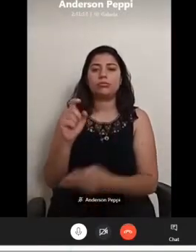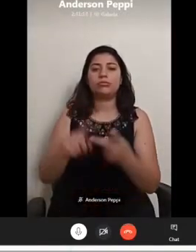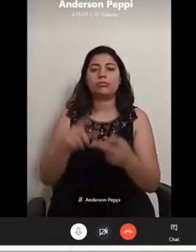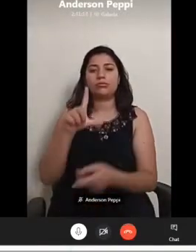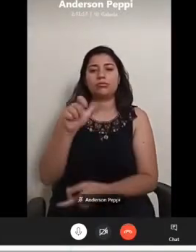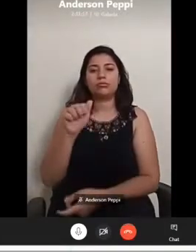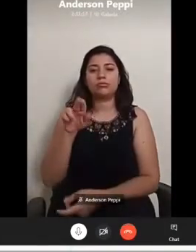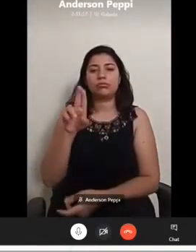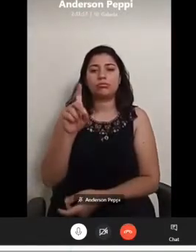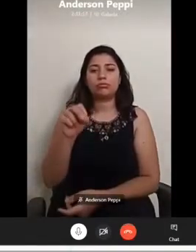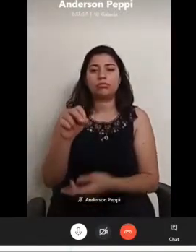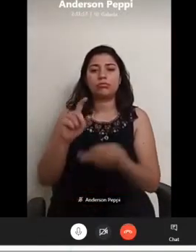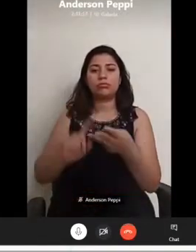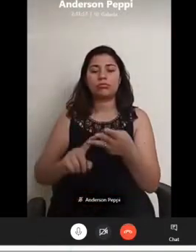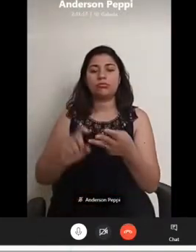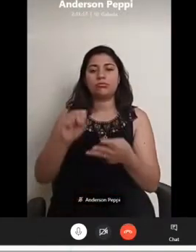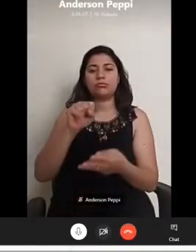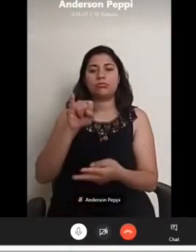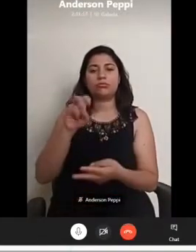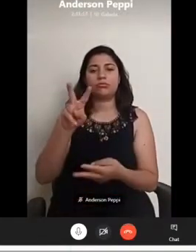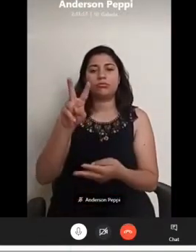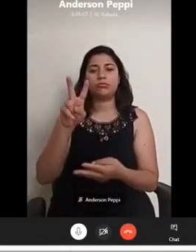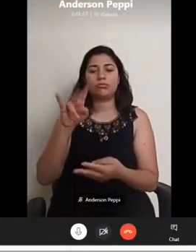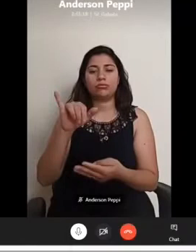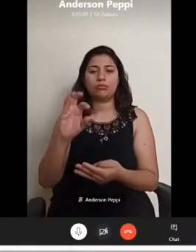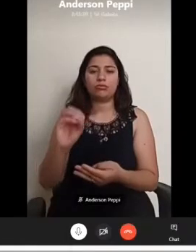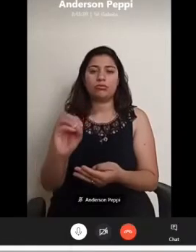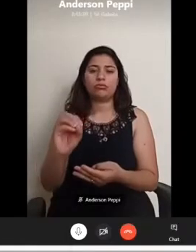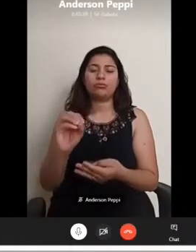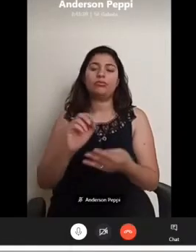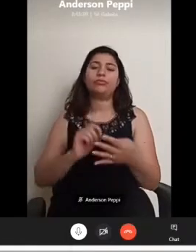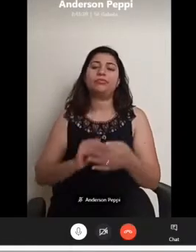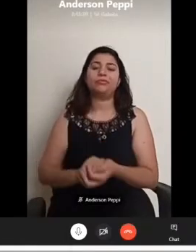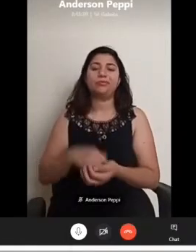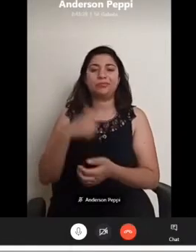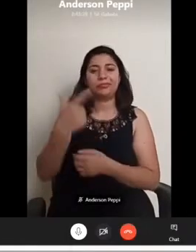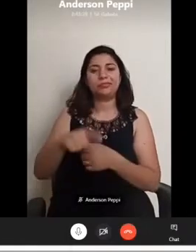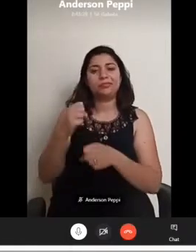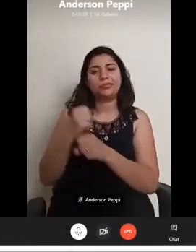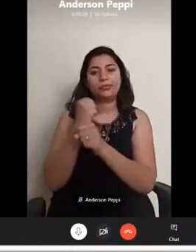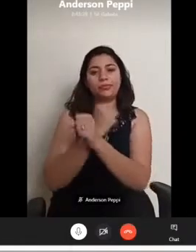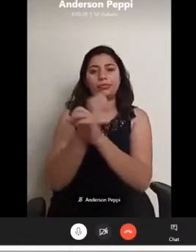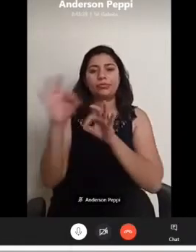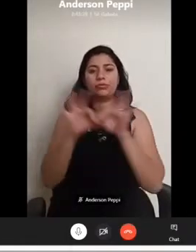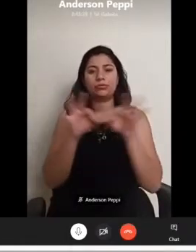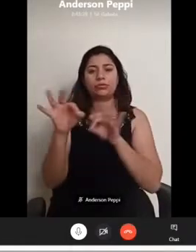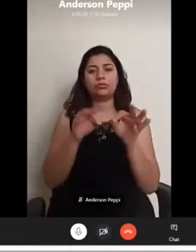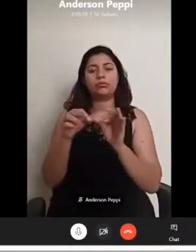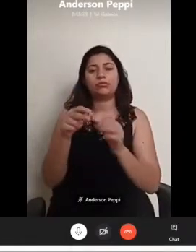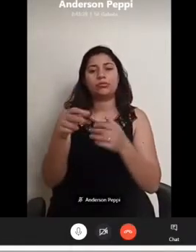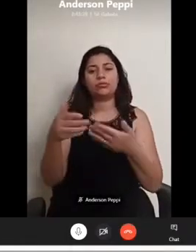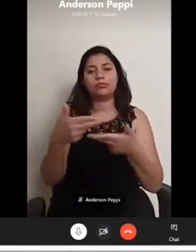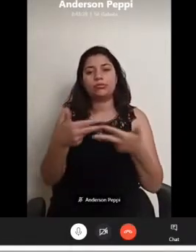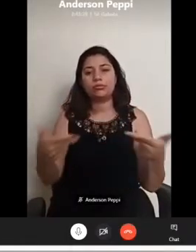dos Santos. Comissão de Obras, Serviços Públicos, Planejamento, Uso, Ocupação e Parcelamento do Solo e